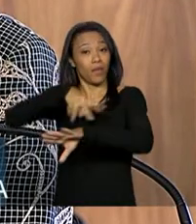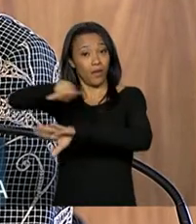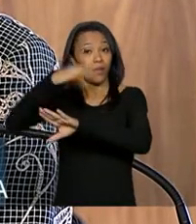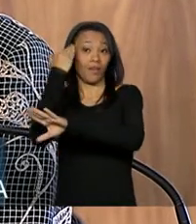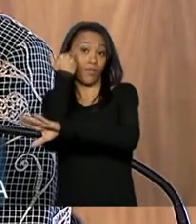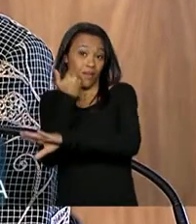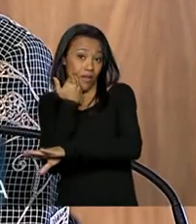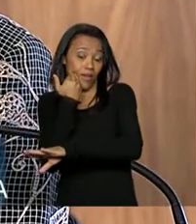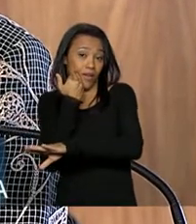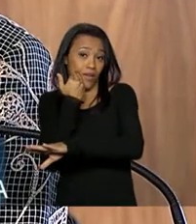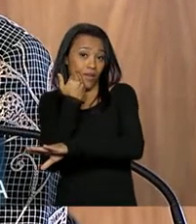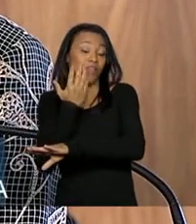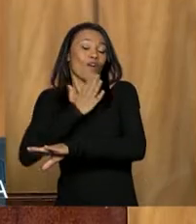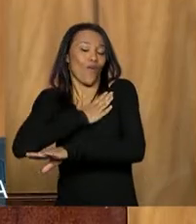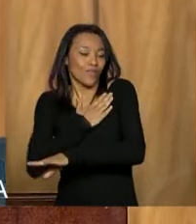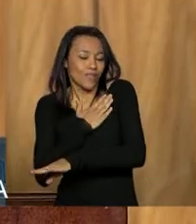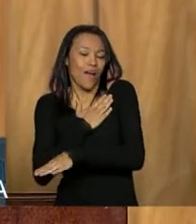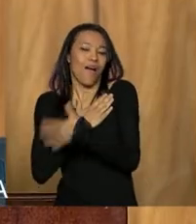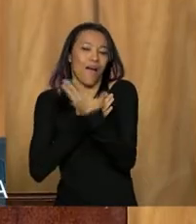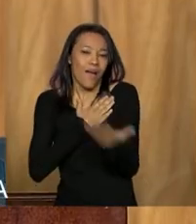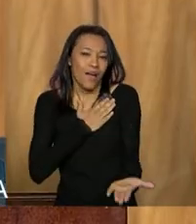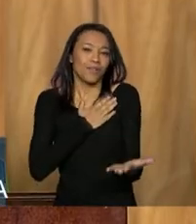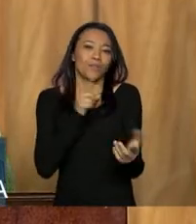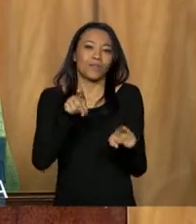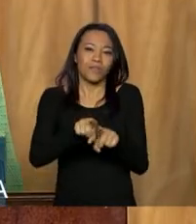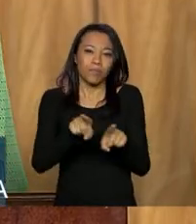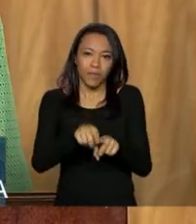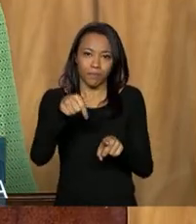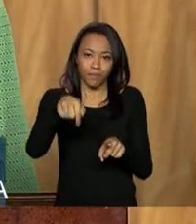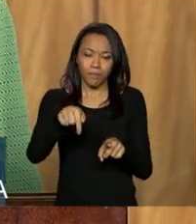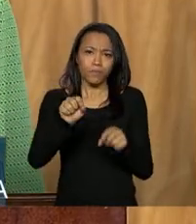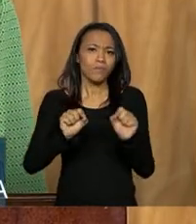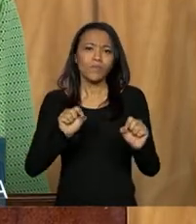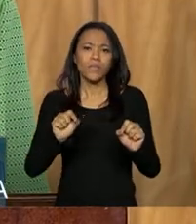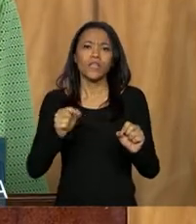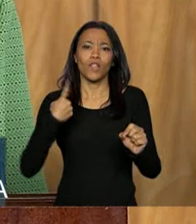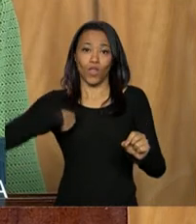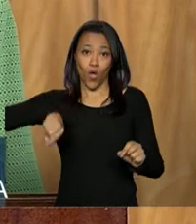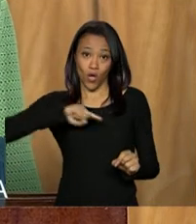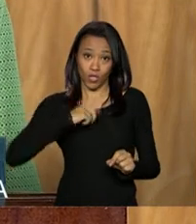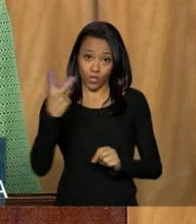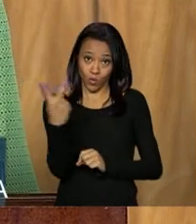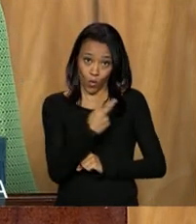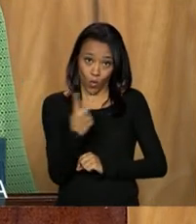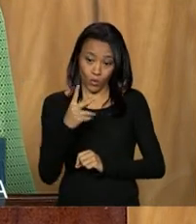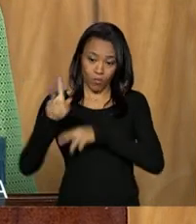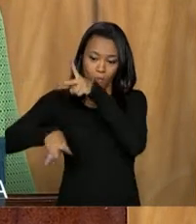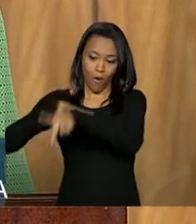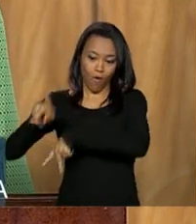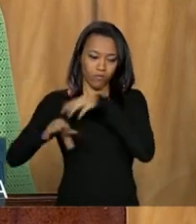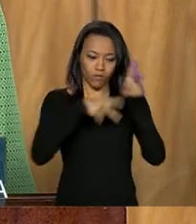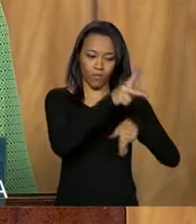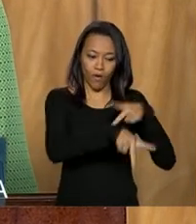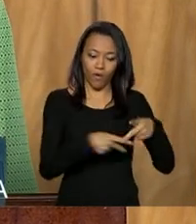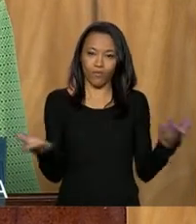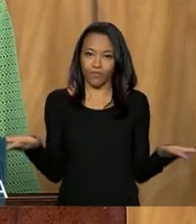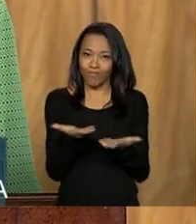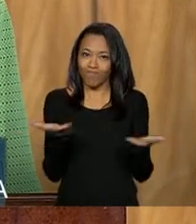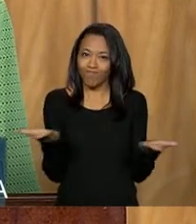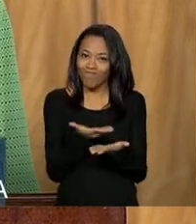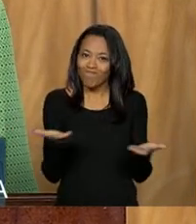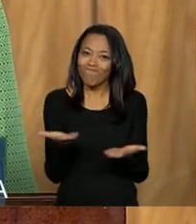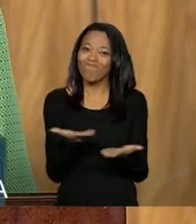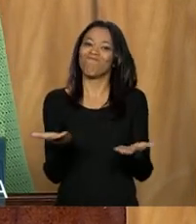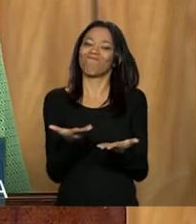a sua alegria e hospitalidade através do Hallyu, a onda coreana. Como somos dois povos de coração tenro